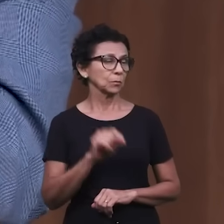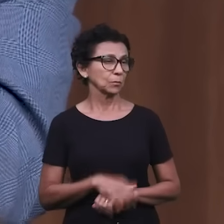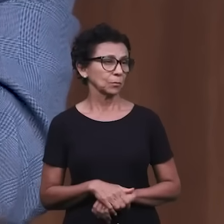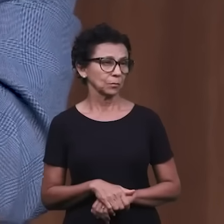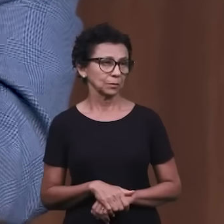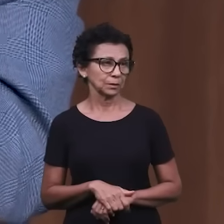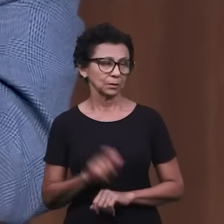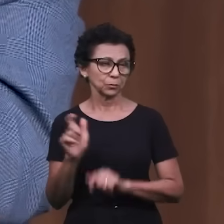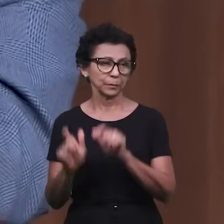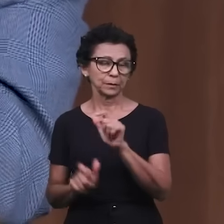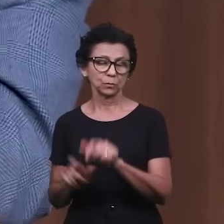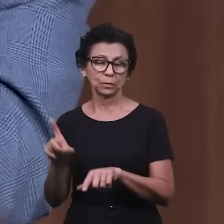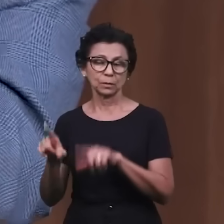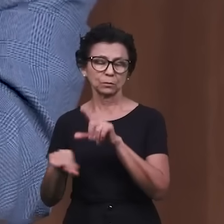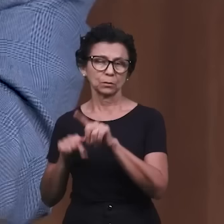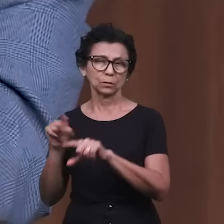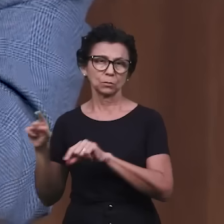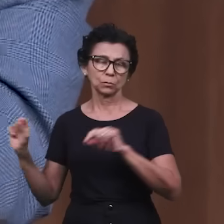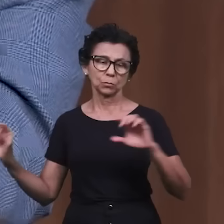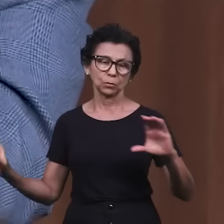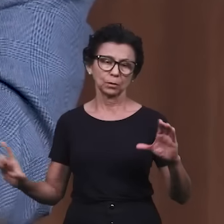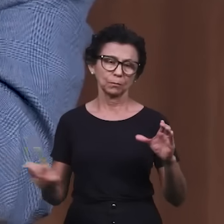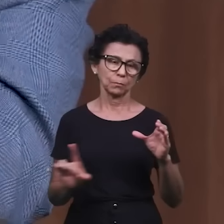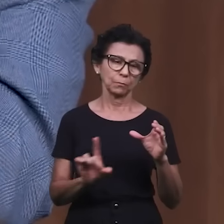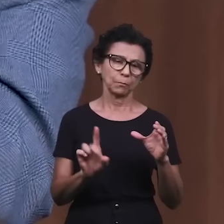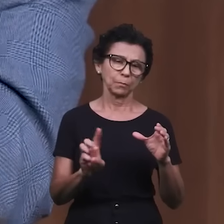crescendo, como que você vai...